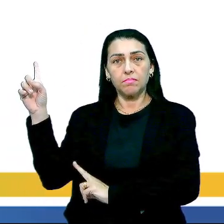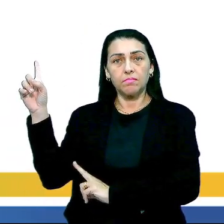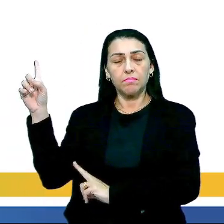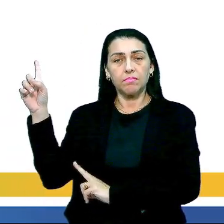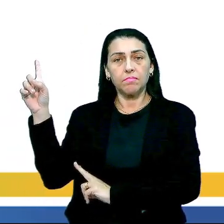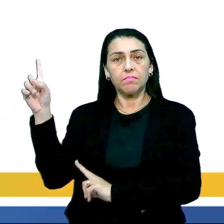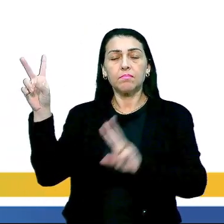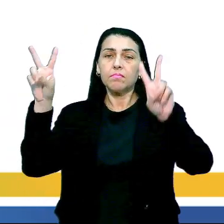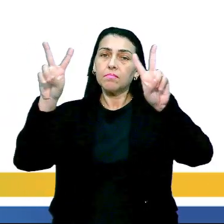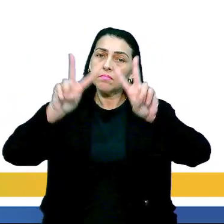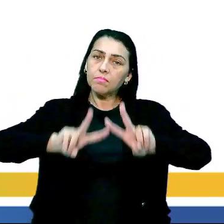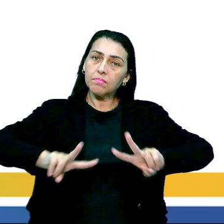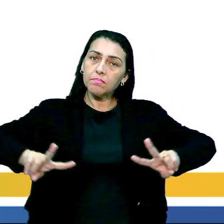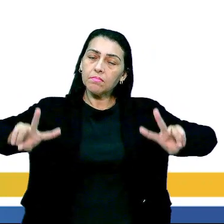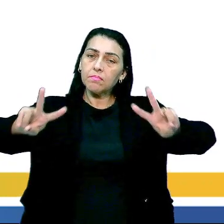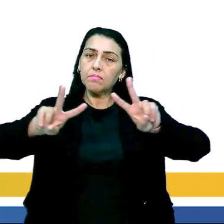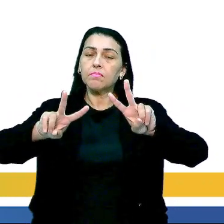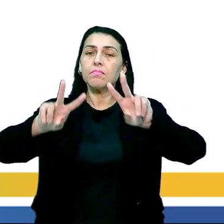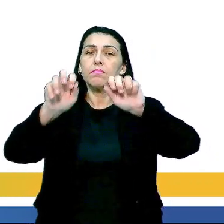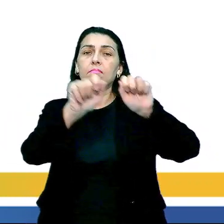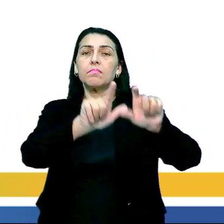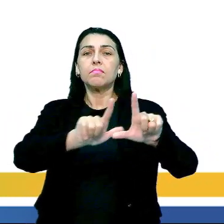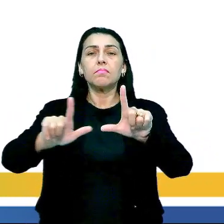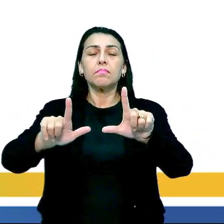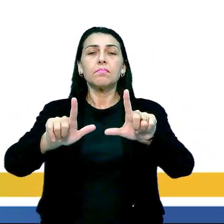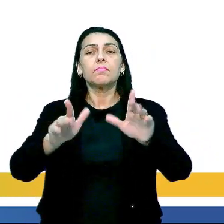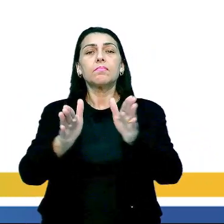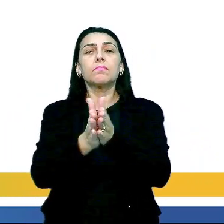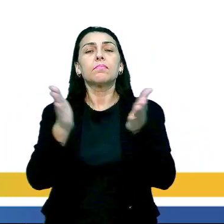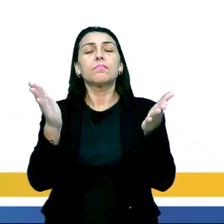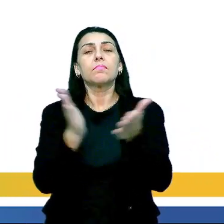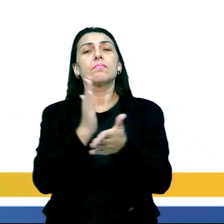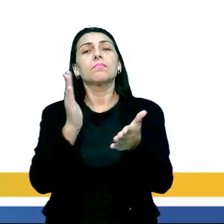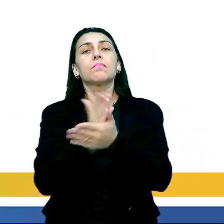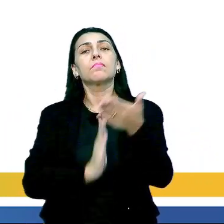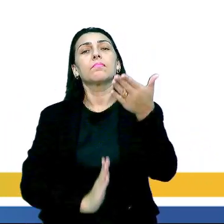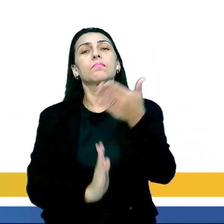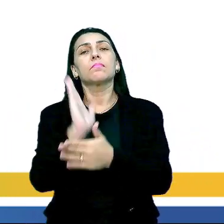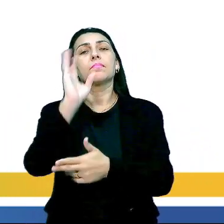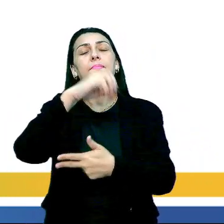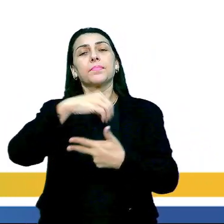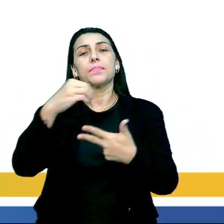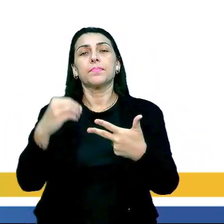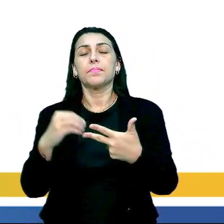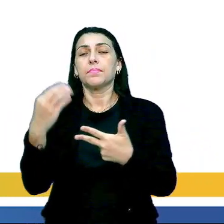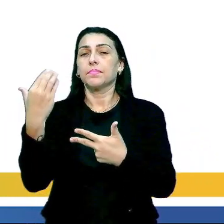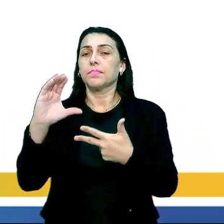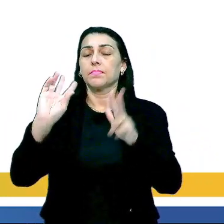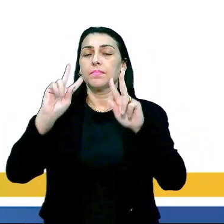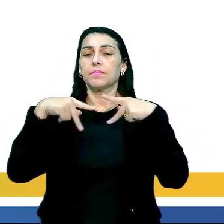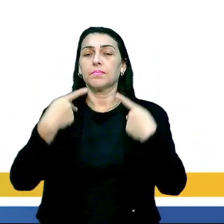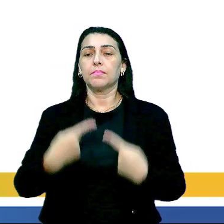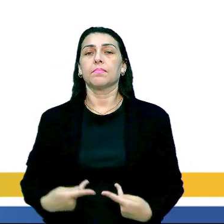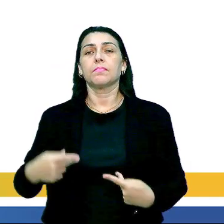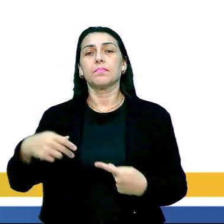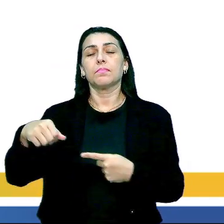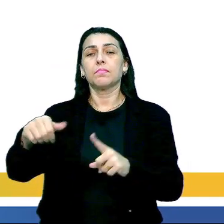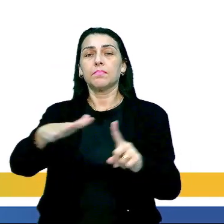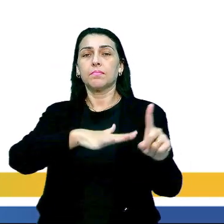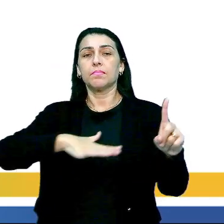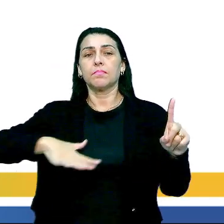estão visualizando na projeção. É o livro à prova Enem, Ciências Humanas e